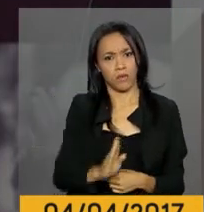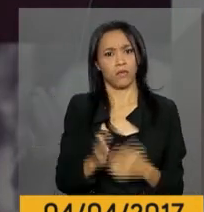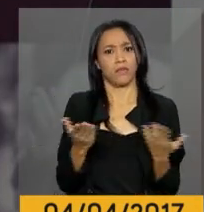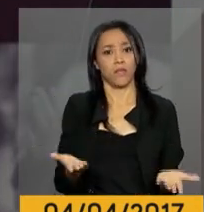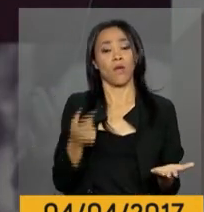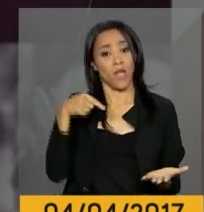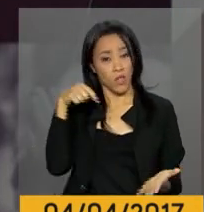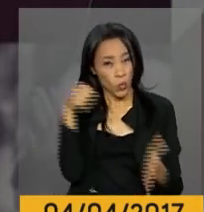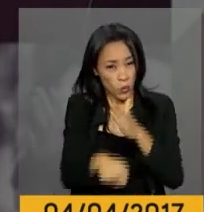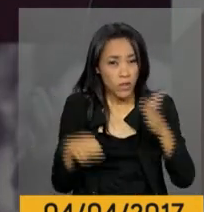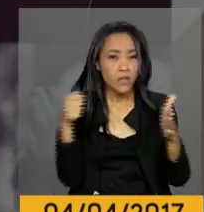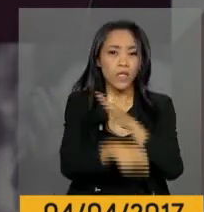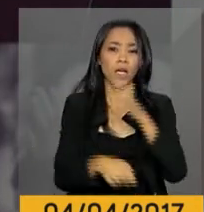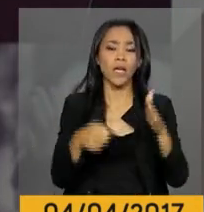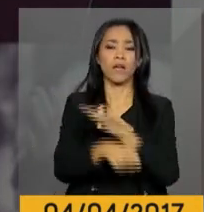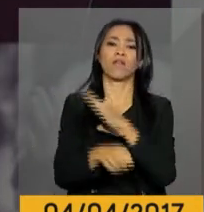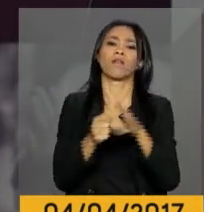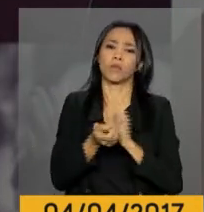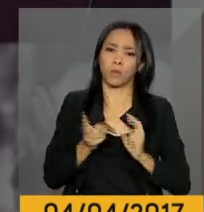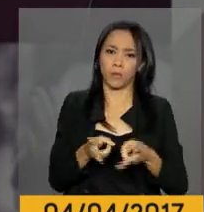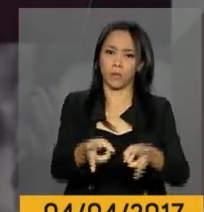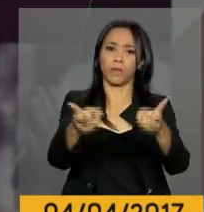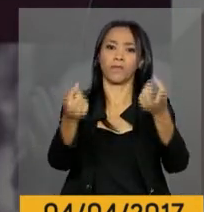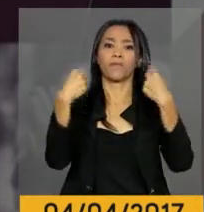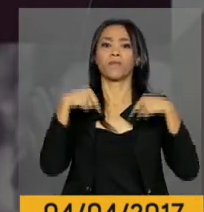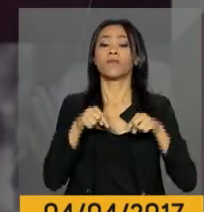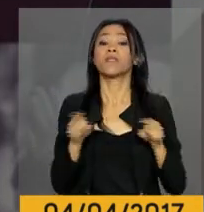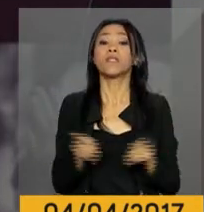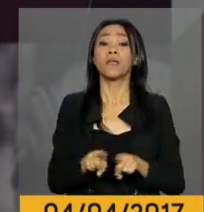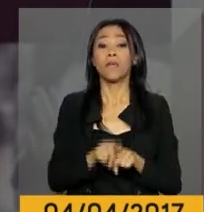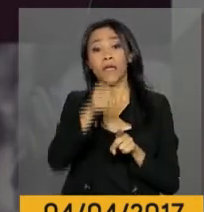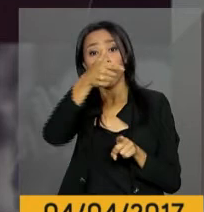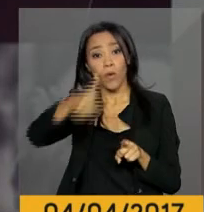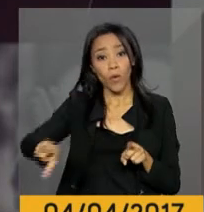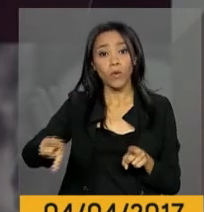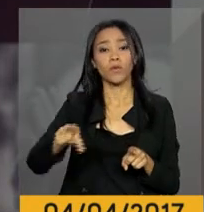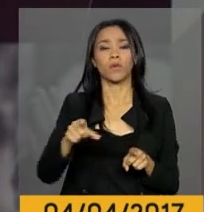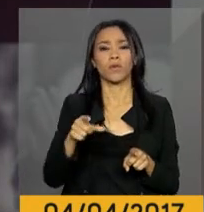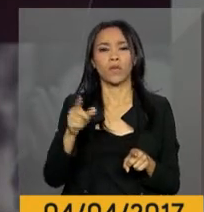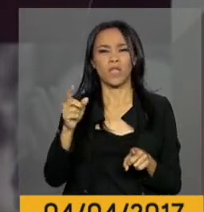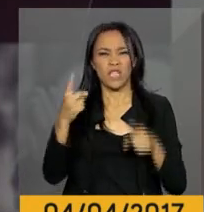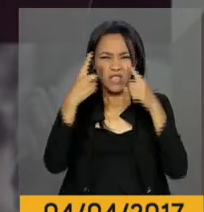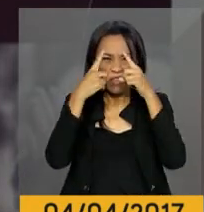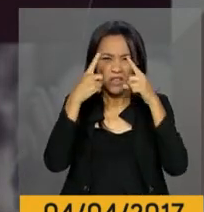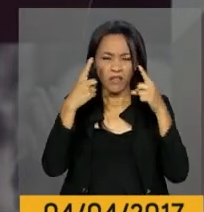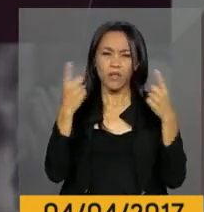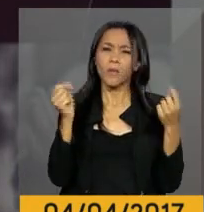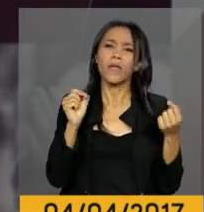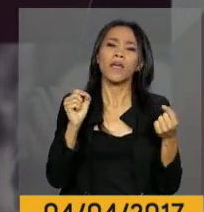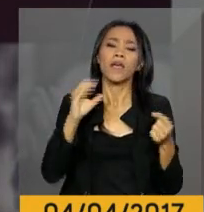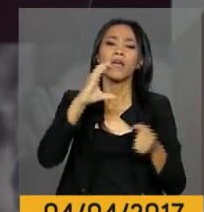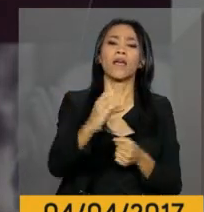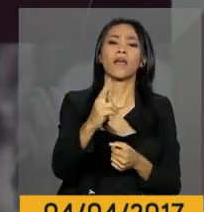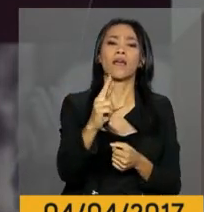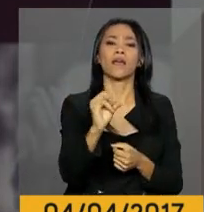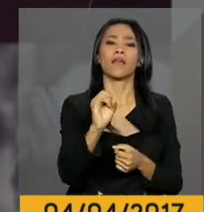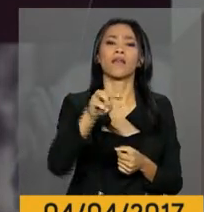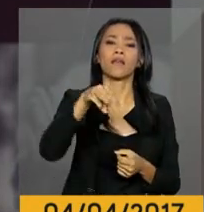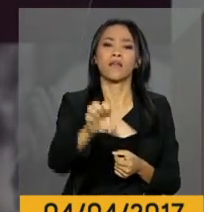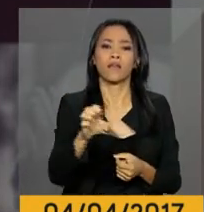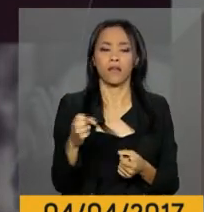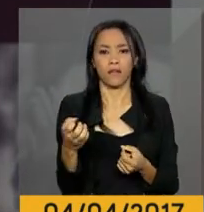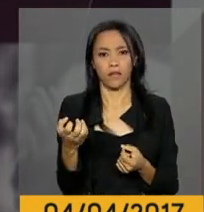lutamos sem tréguas. Por fim, o enfrentamento à criminalidade. Combatemos com